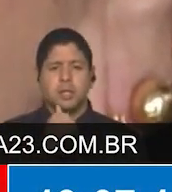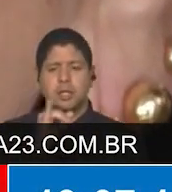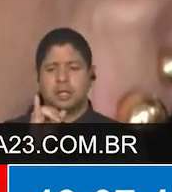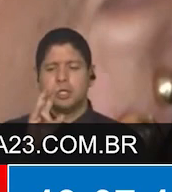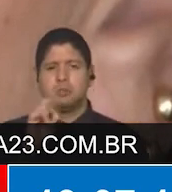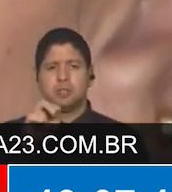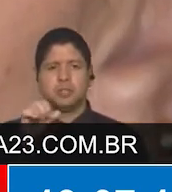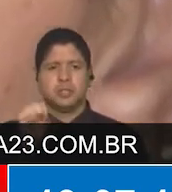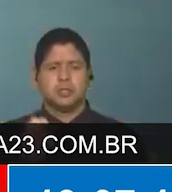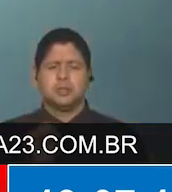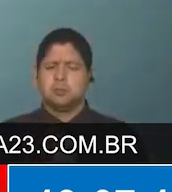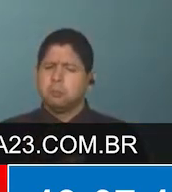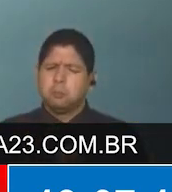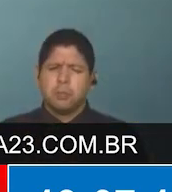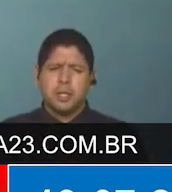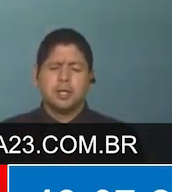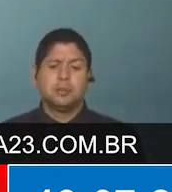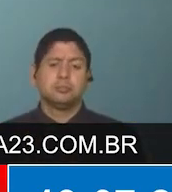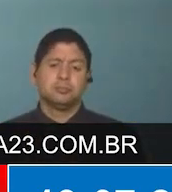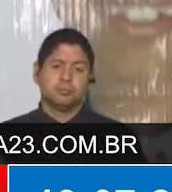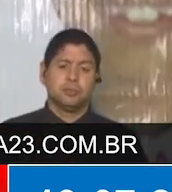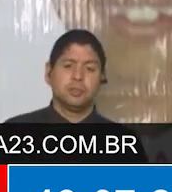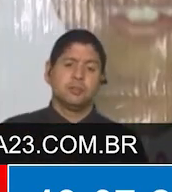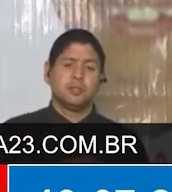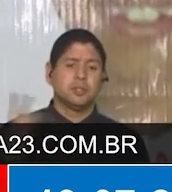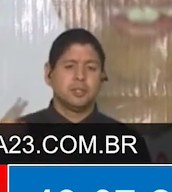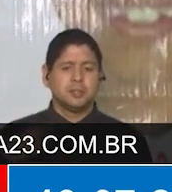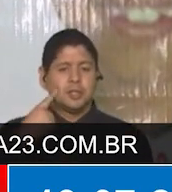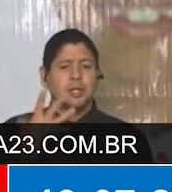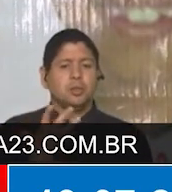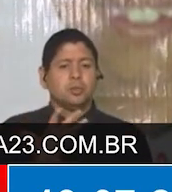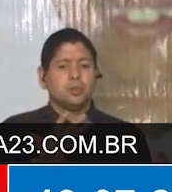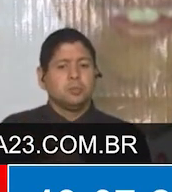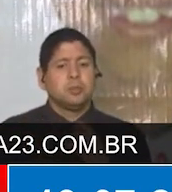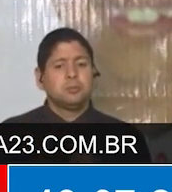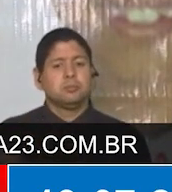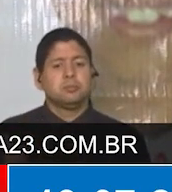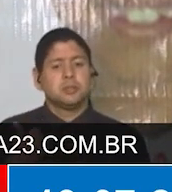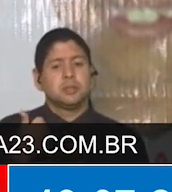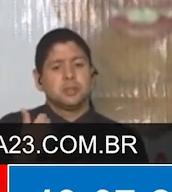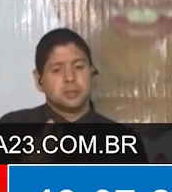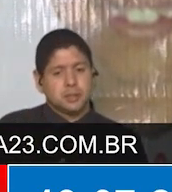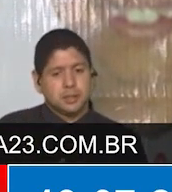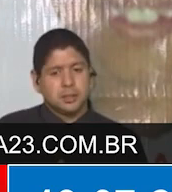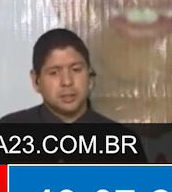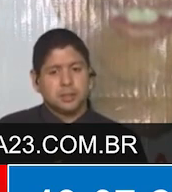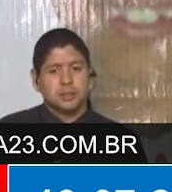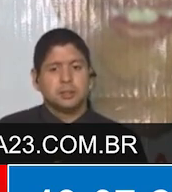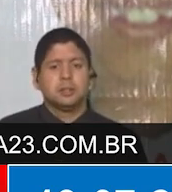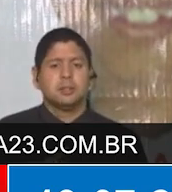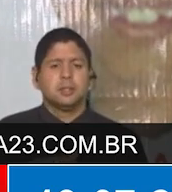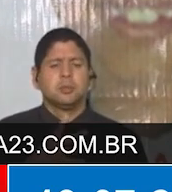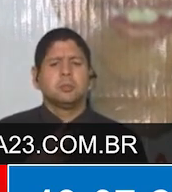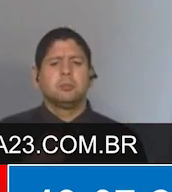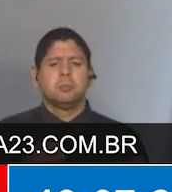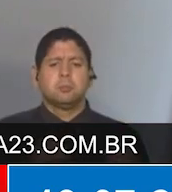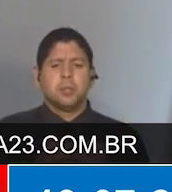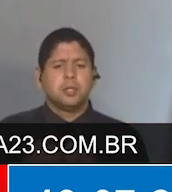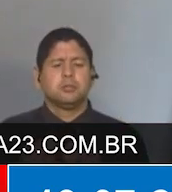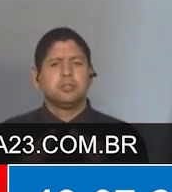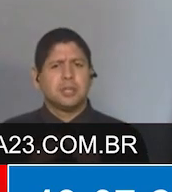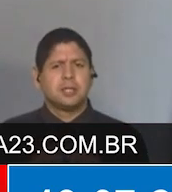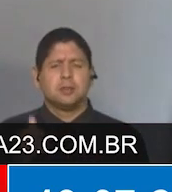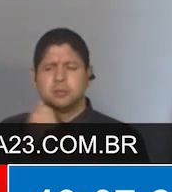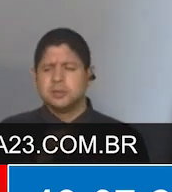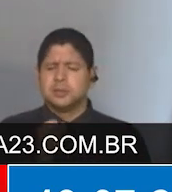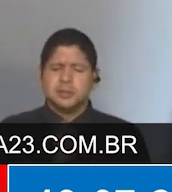espera todos os dias pela volta da filha. Ela desapareceu quando tinha 13 anos, a poucos metros de casa. A angústia